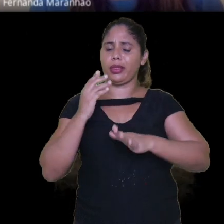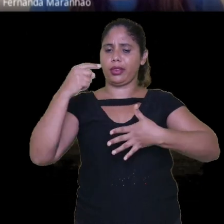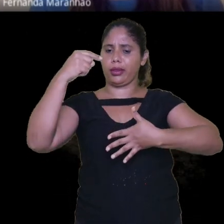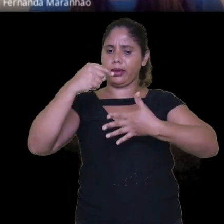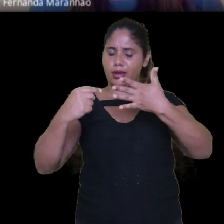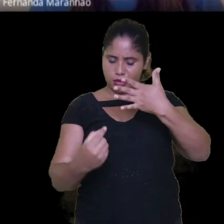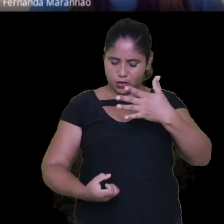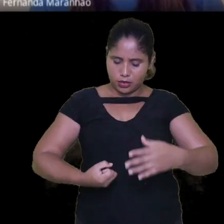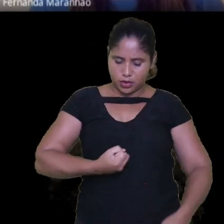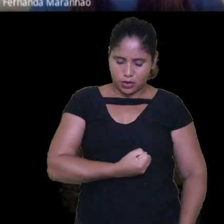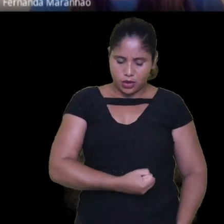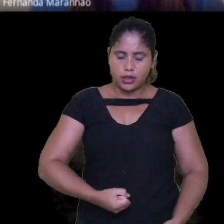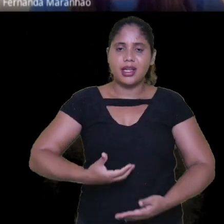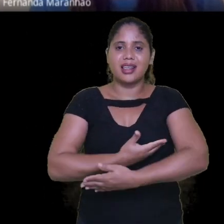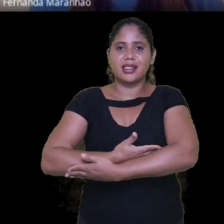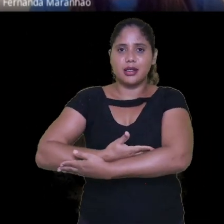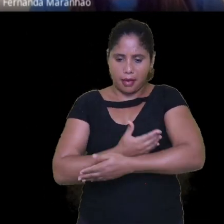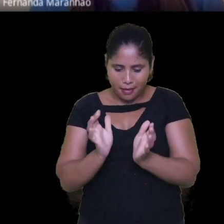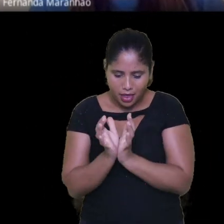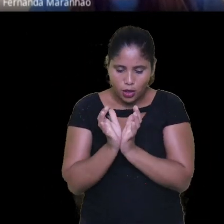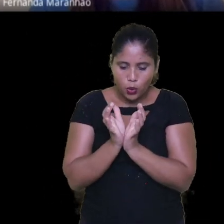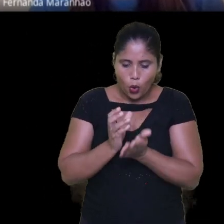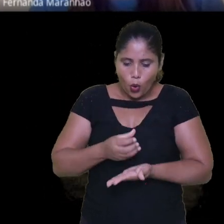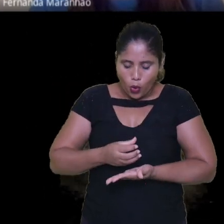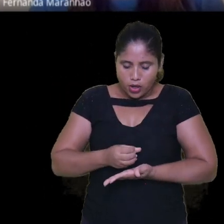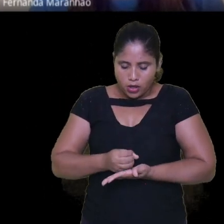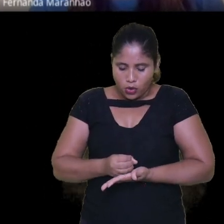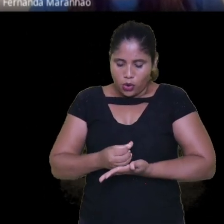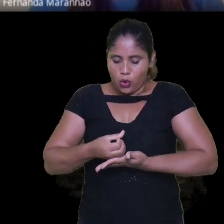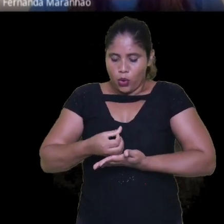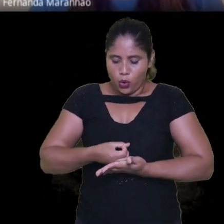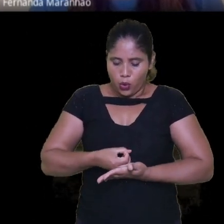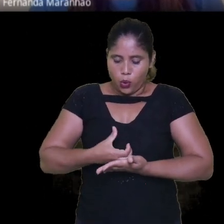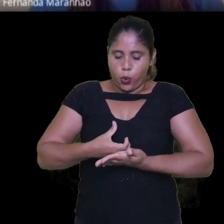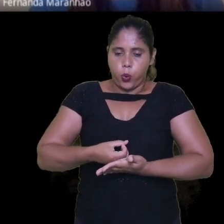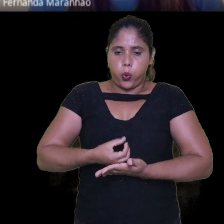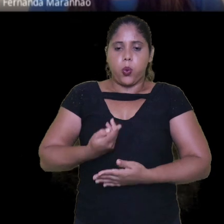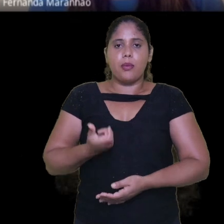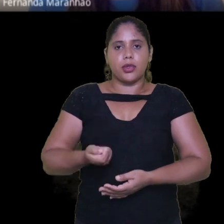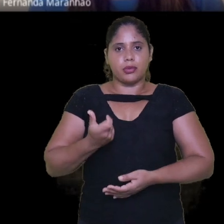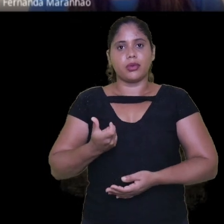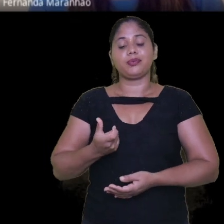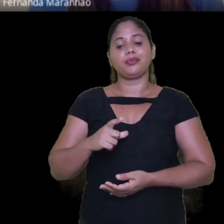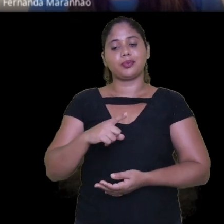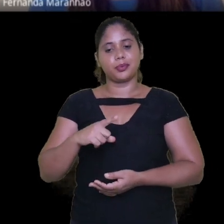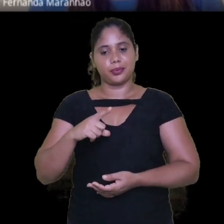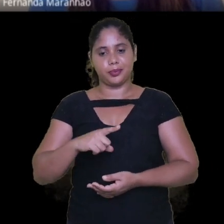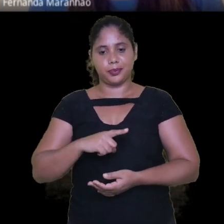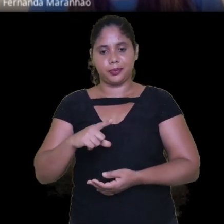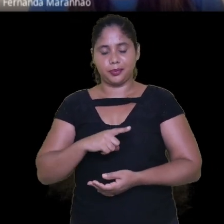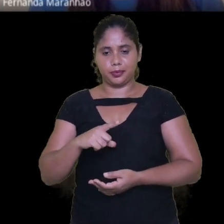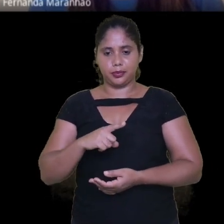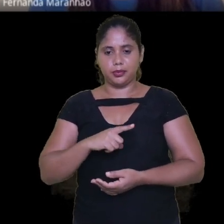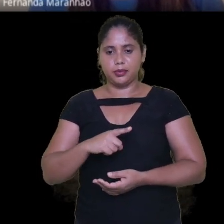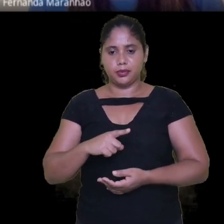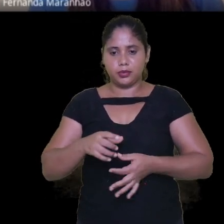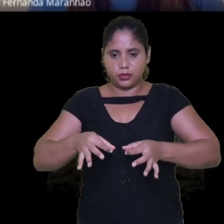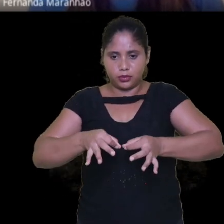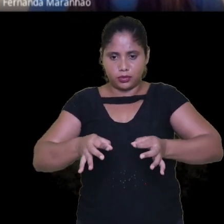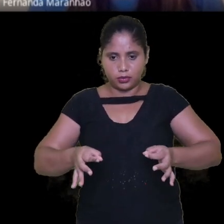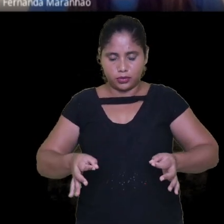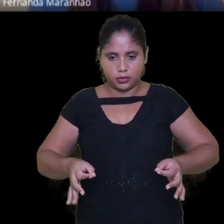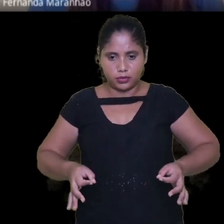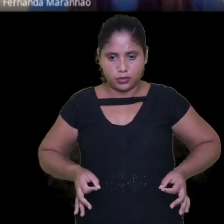perímetro abdominal. E na avaliação doppler-velocimétrica, via de regra, nós vamos encontrar alterações dos